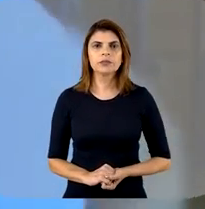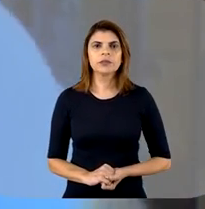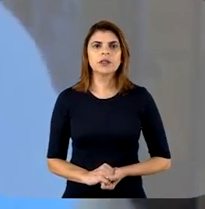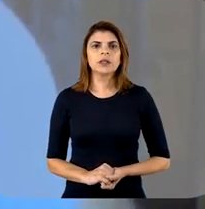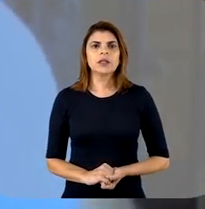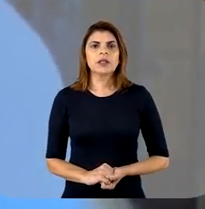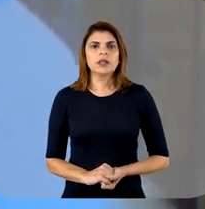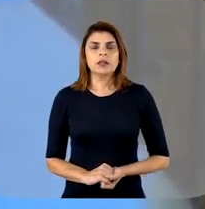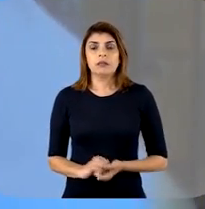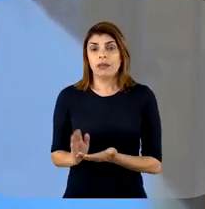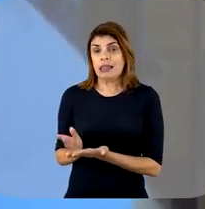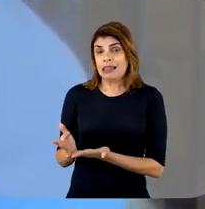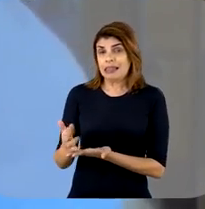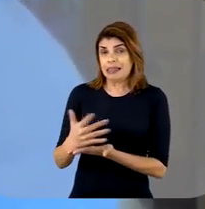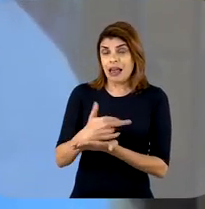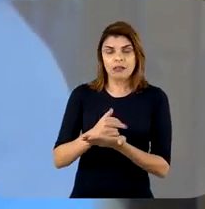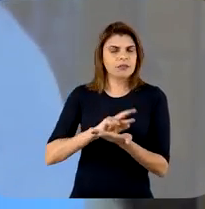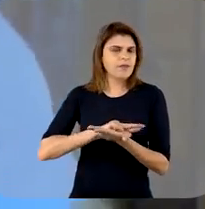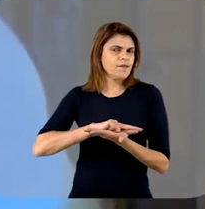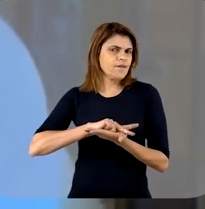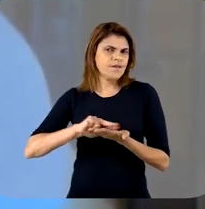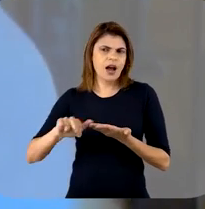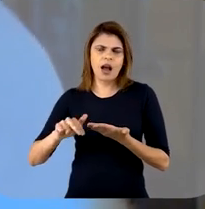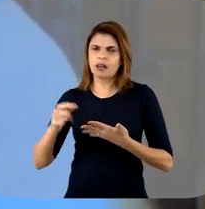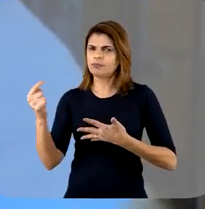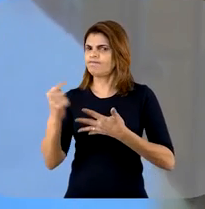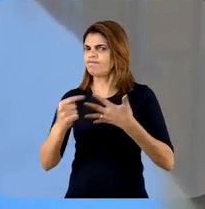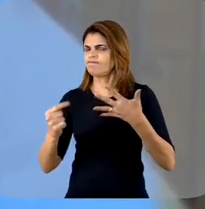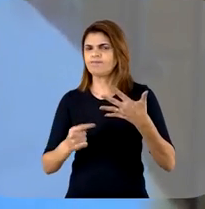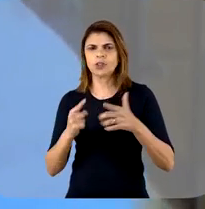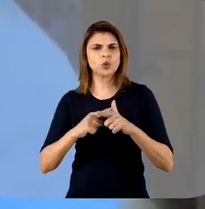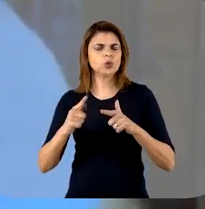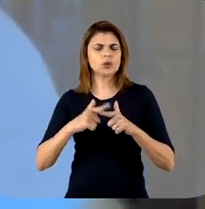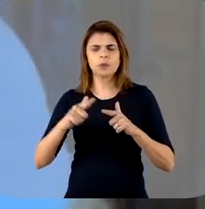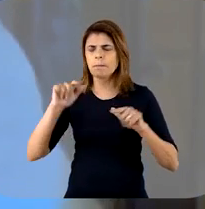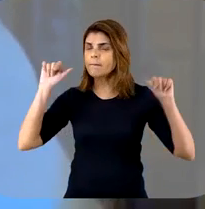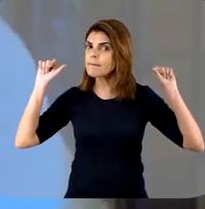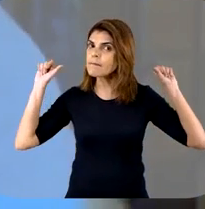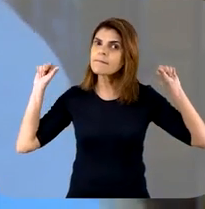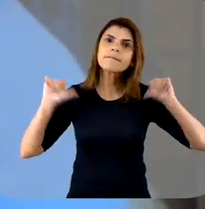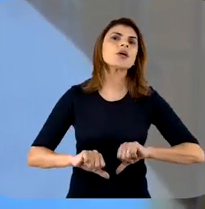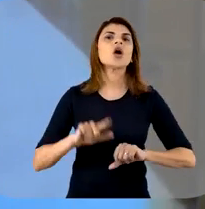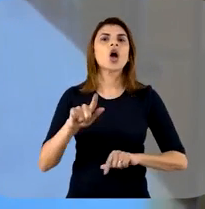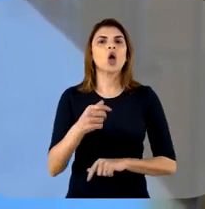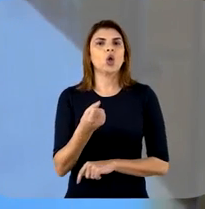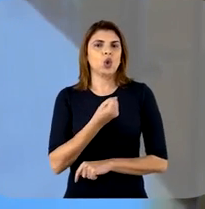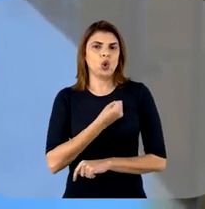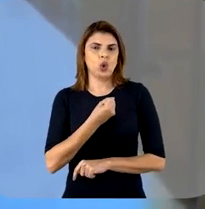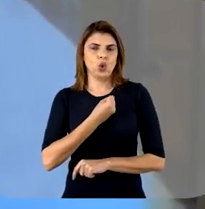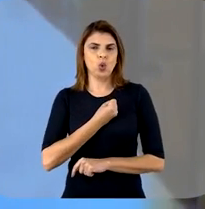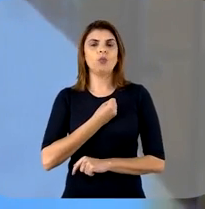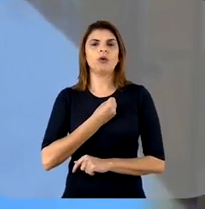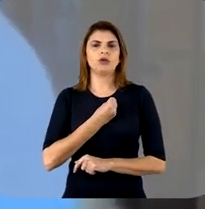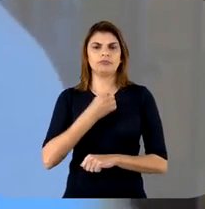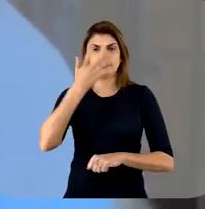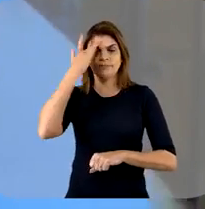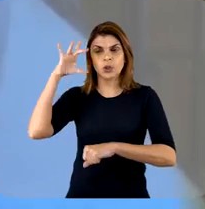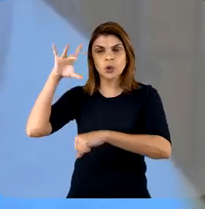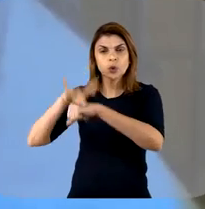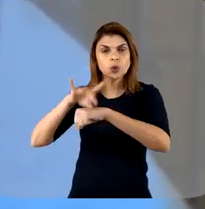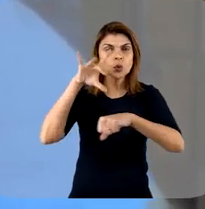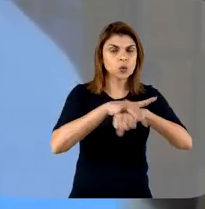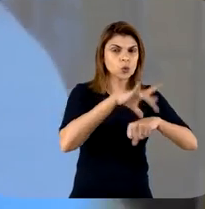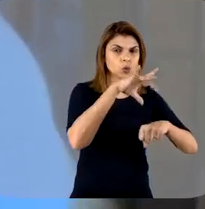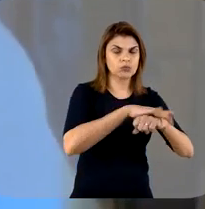Bem, o dado, são vários dados alarmantes, né? Um dado alarmante é o número global de casos, né? Que